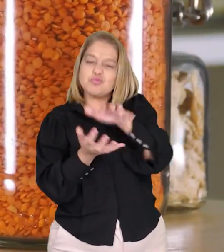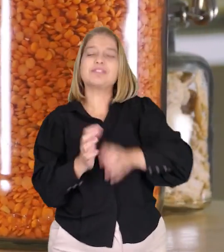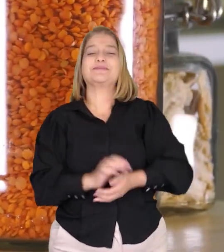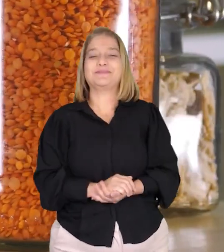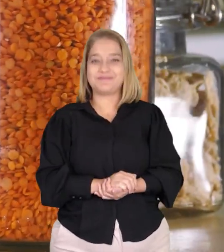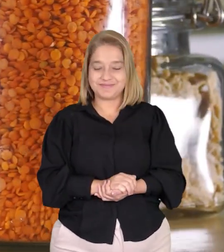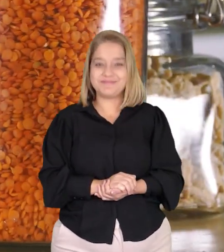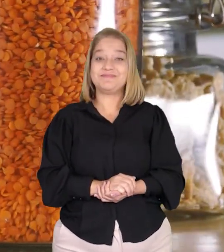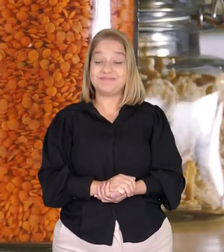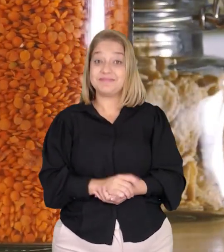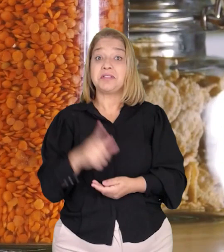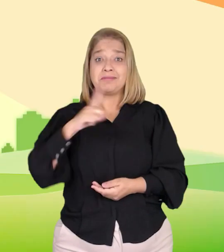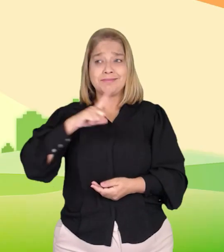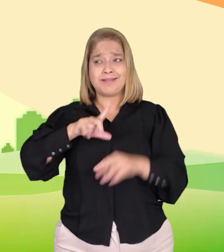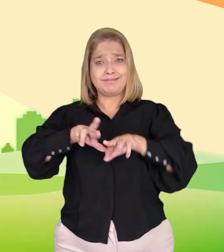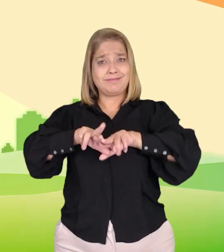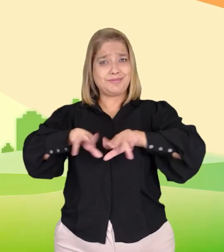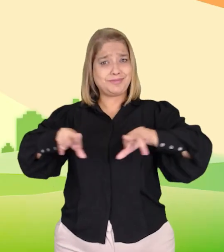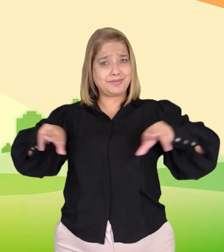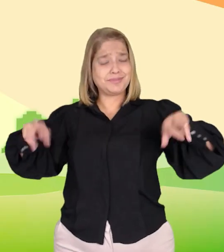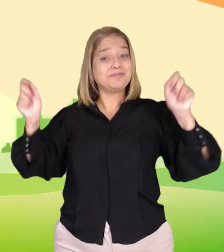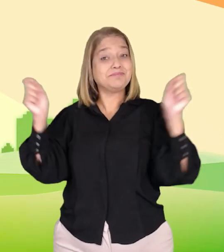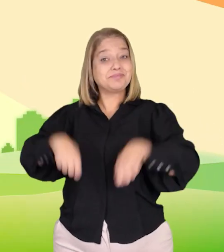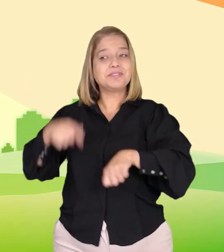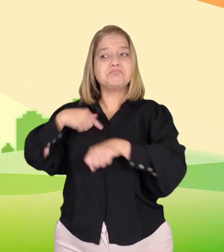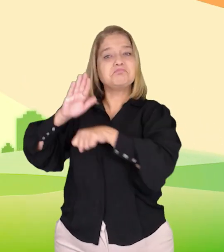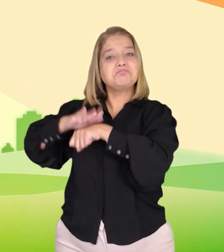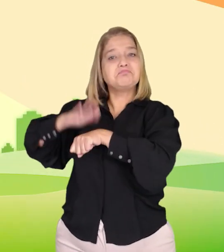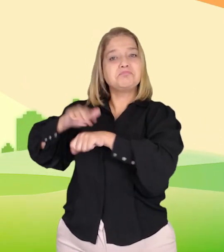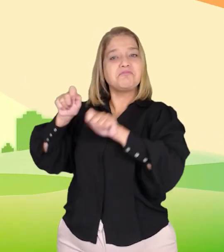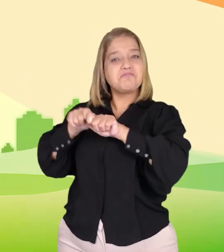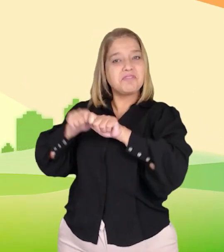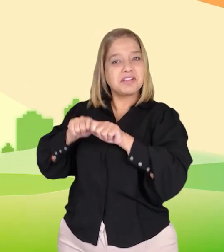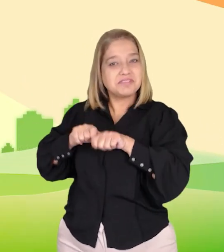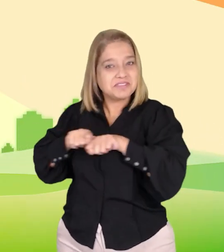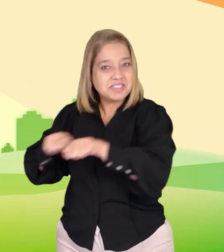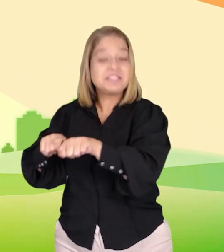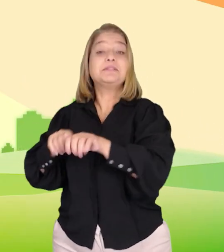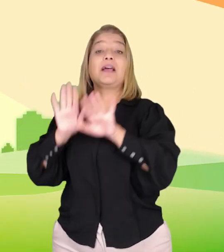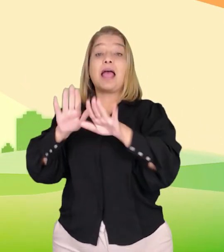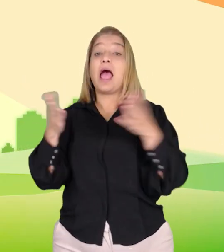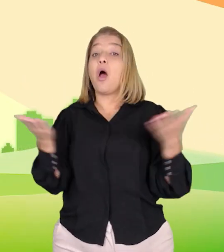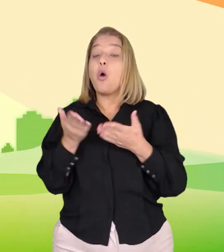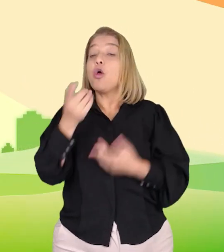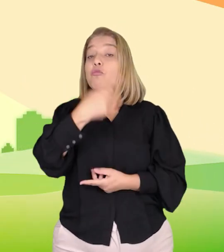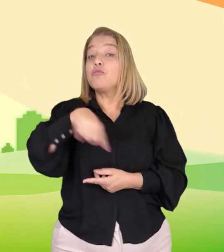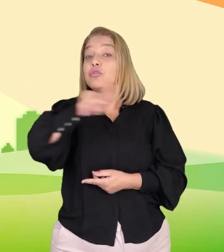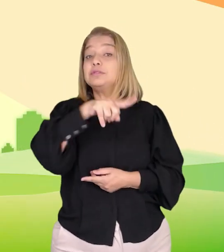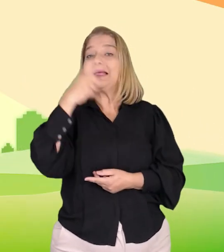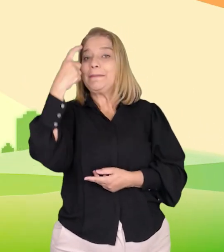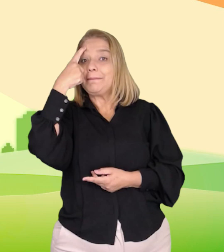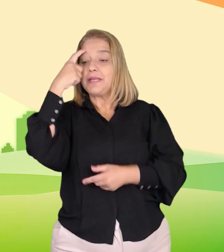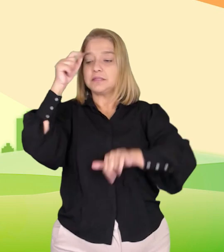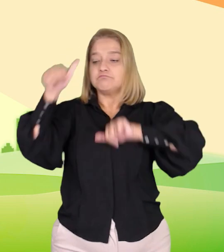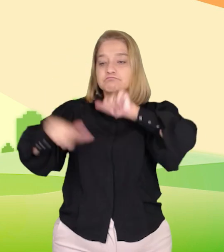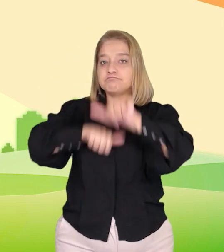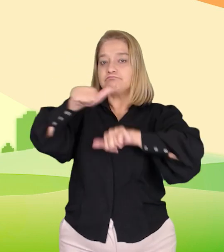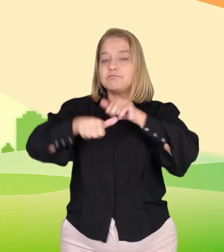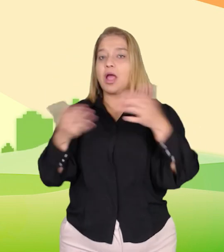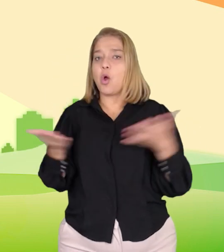Olha só, existem muitas coisas que podemos fazer. Agora é com